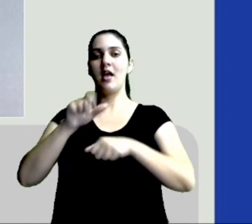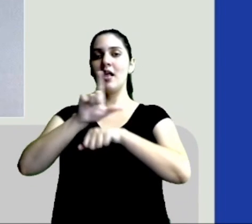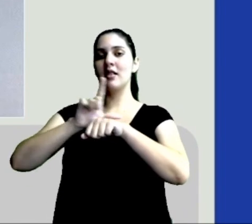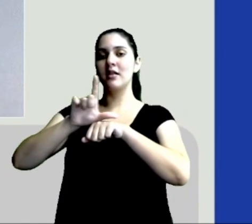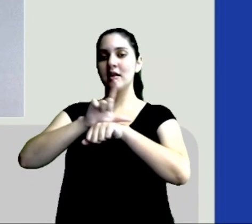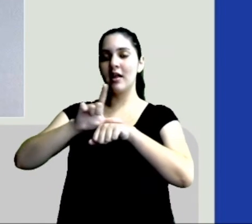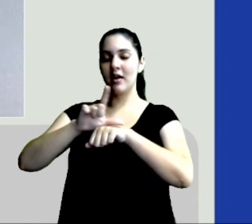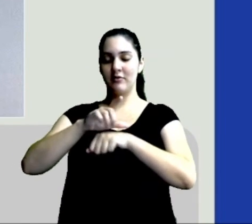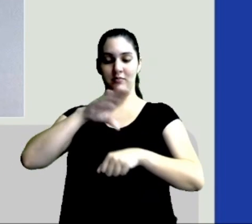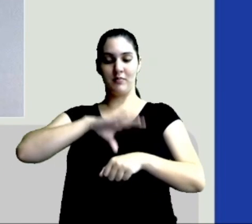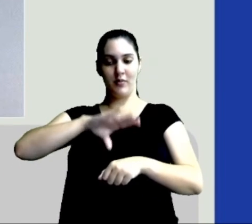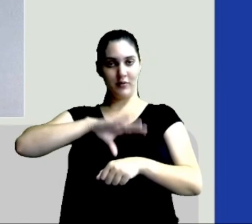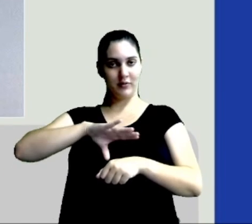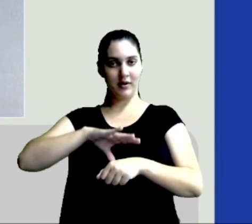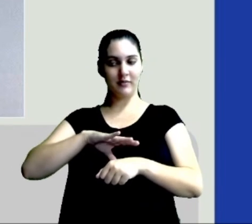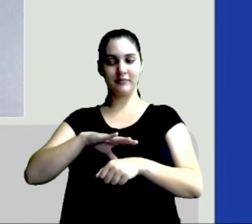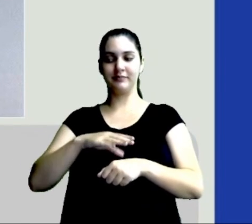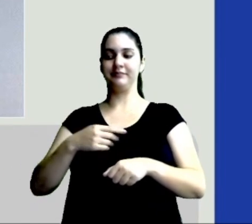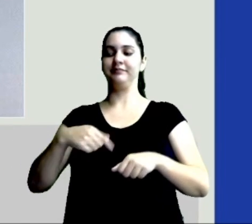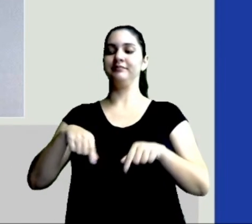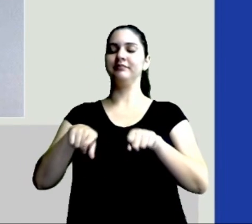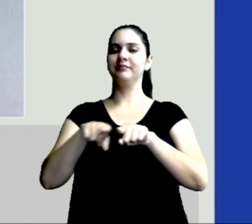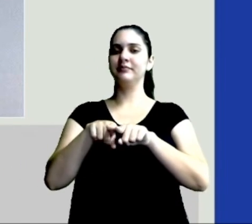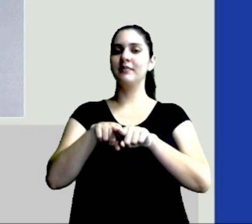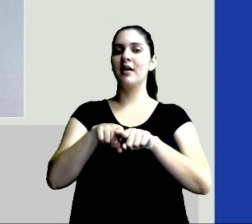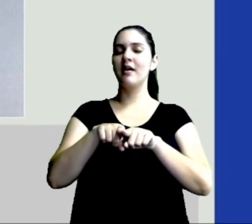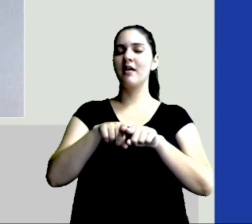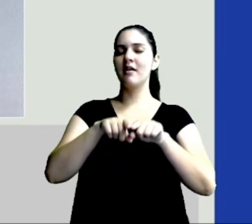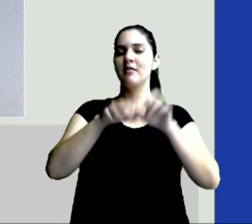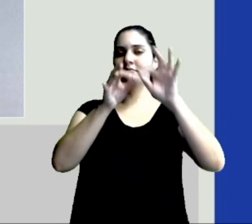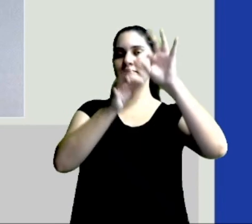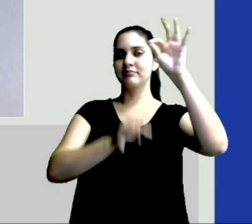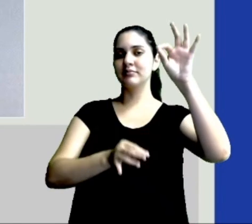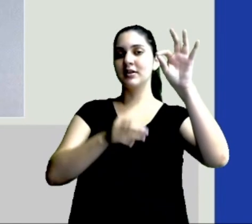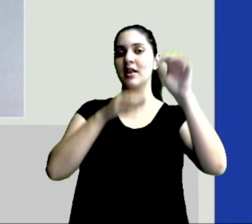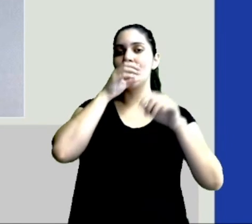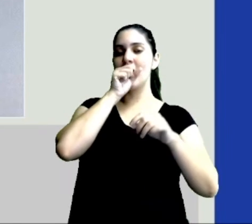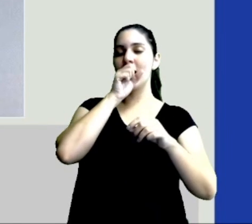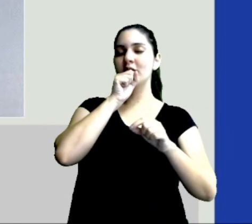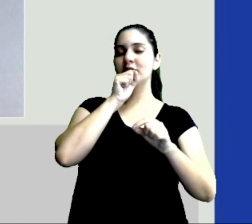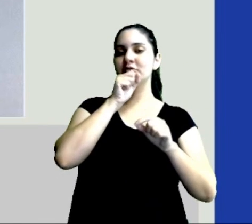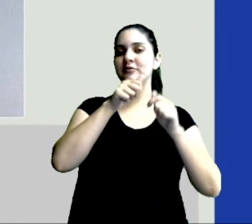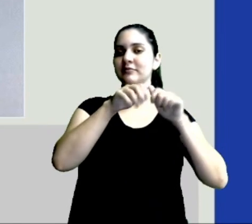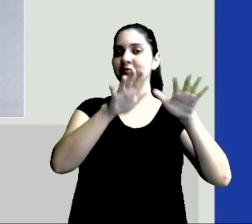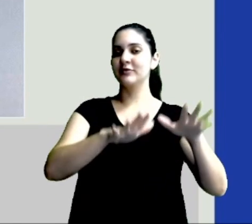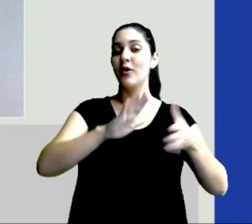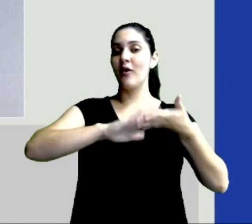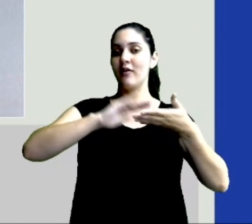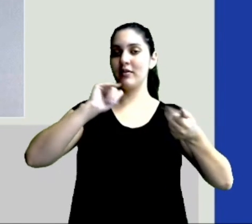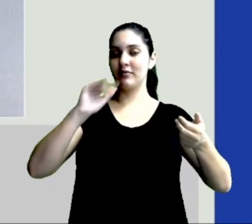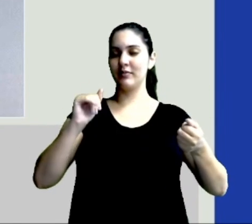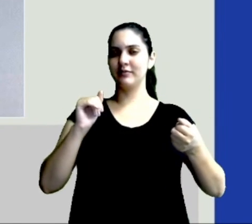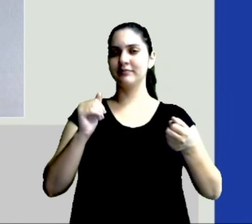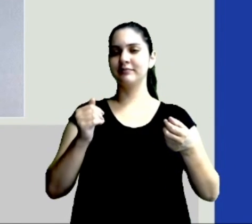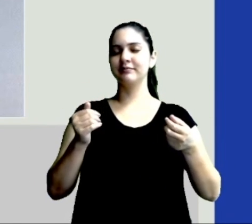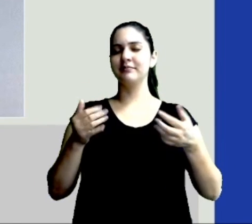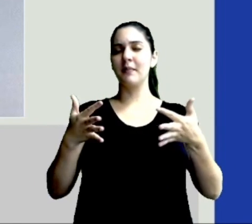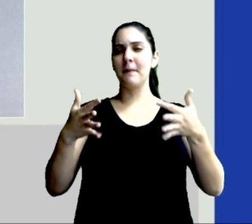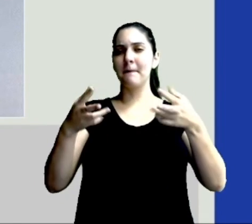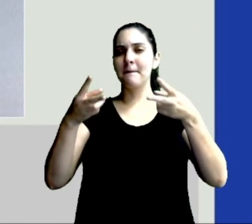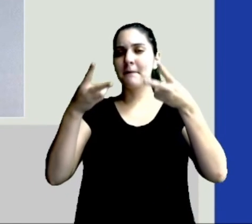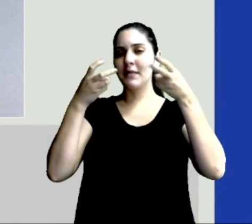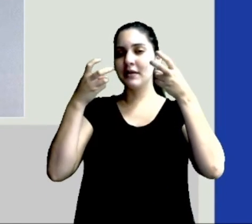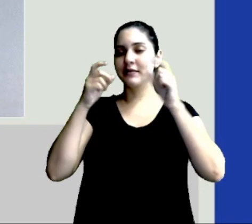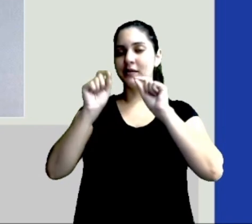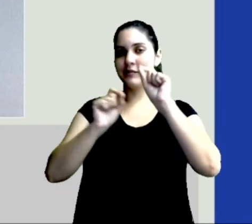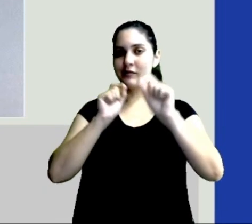ficou Portugal e com a parte laranja ficou a Espanha. Vocês observem que o Tratado de